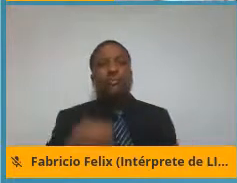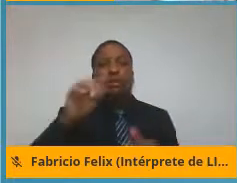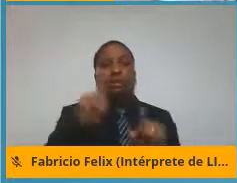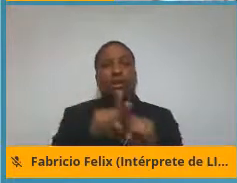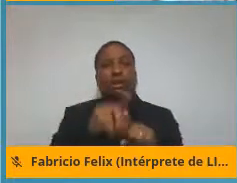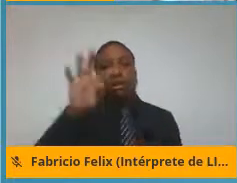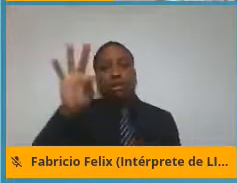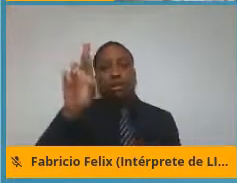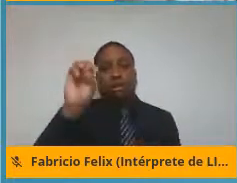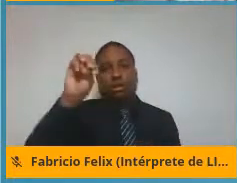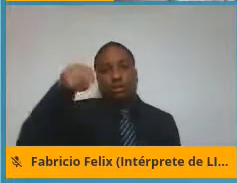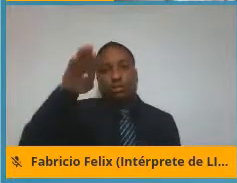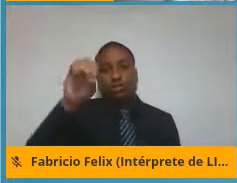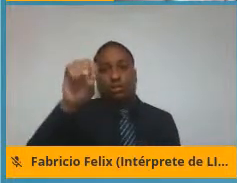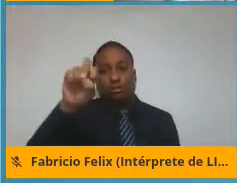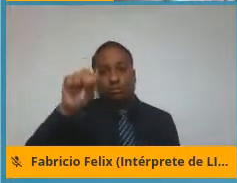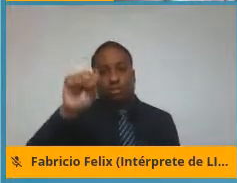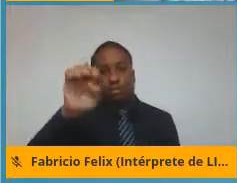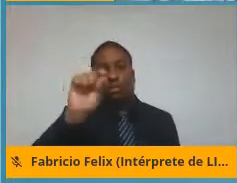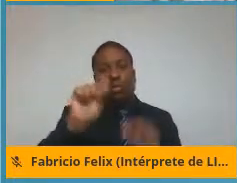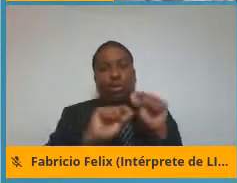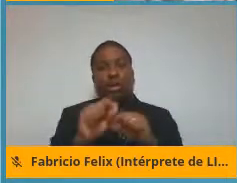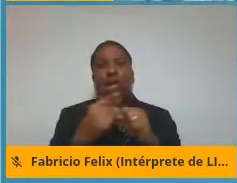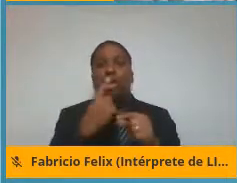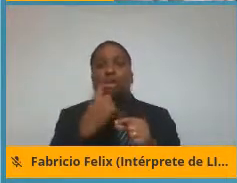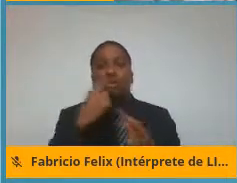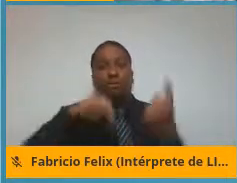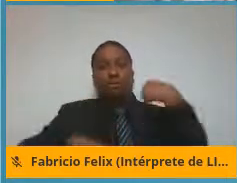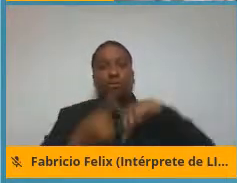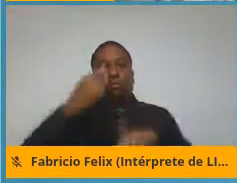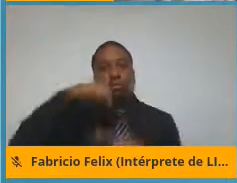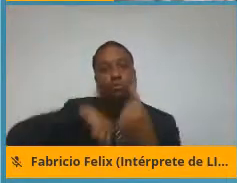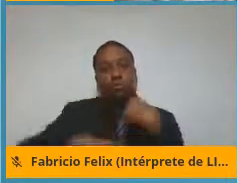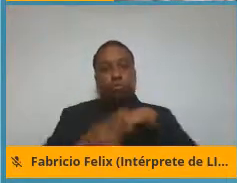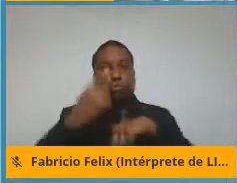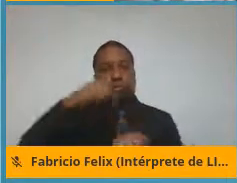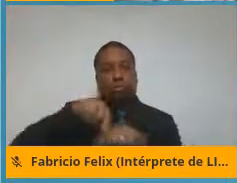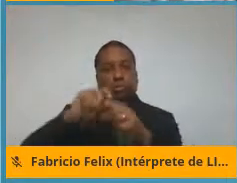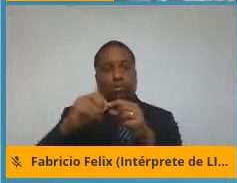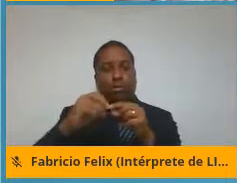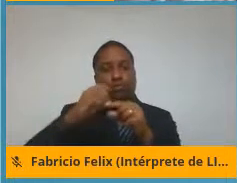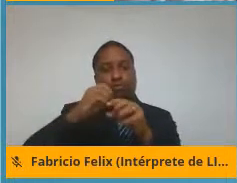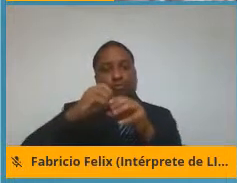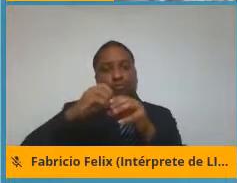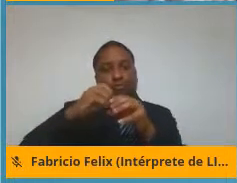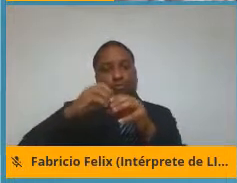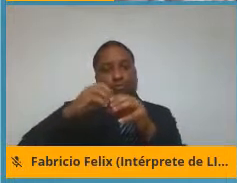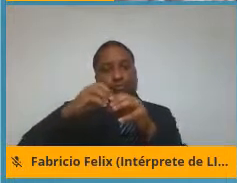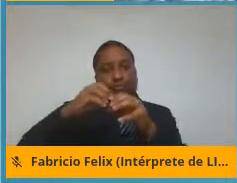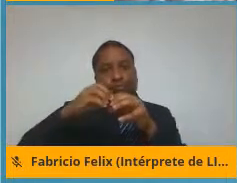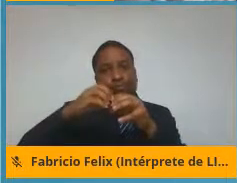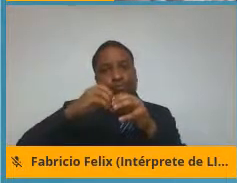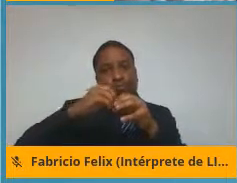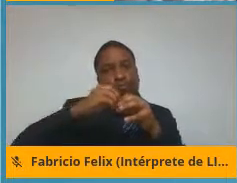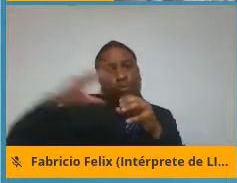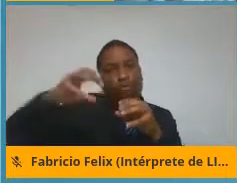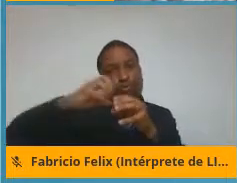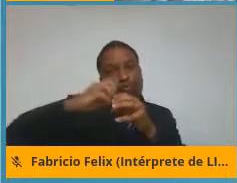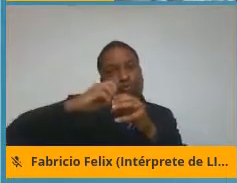coagula dentro dos vasos sanguíneos. E esses coágulos, ao se soltarem, pode-se soltar pedaços grandes que